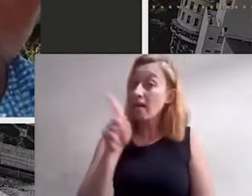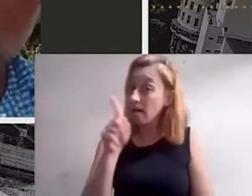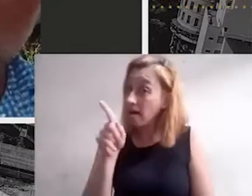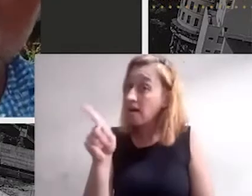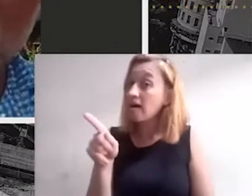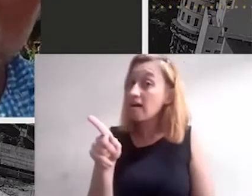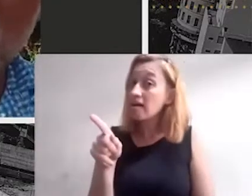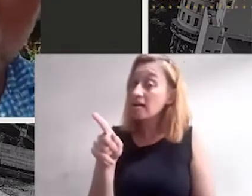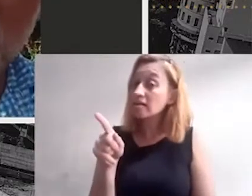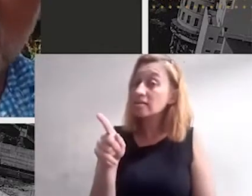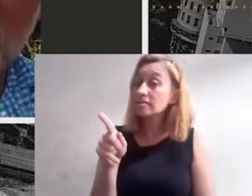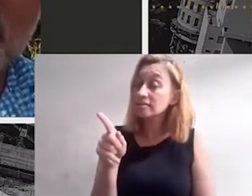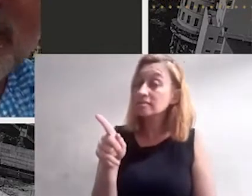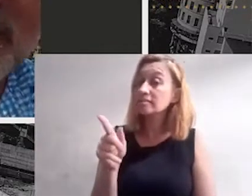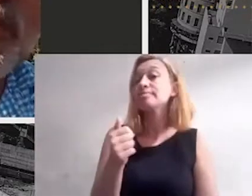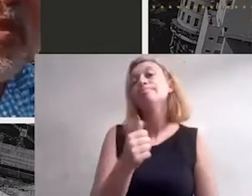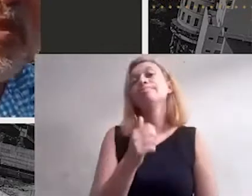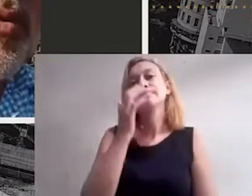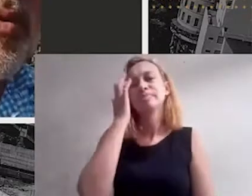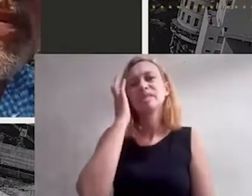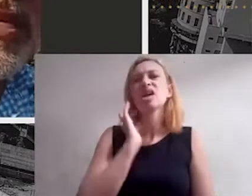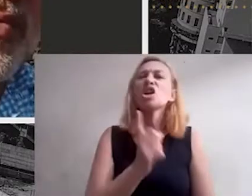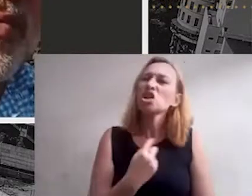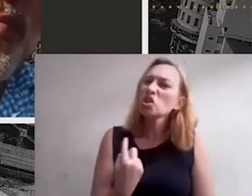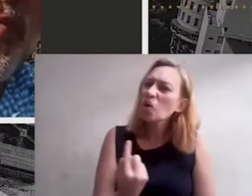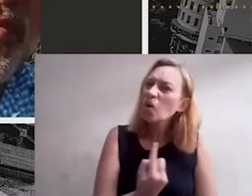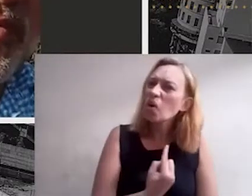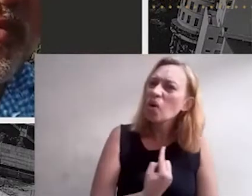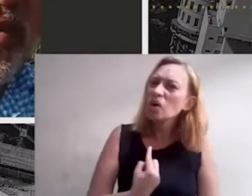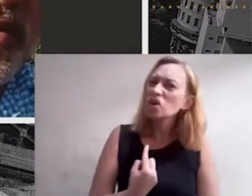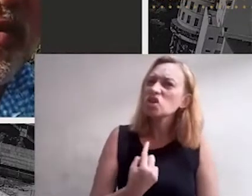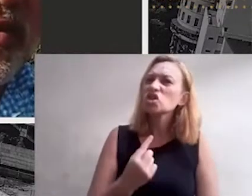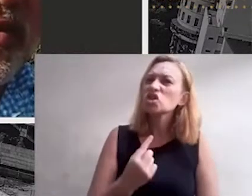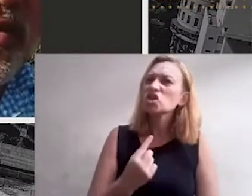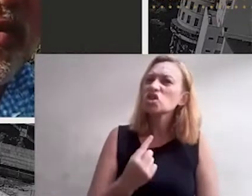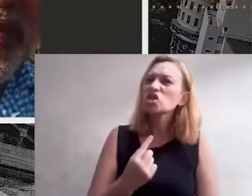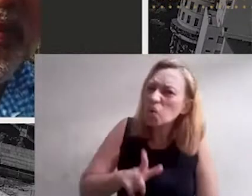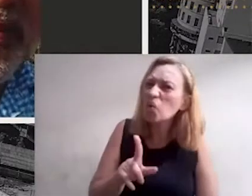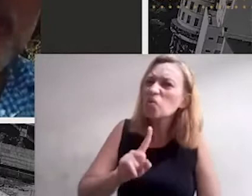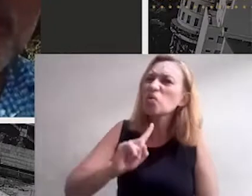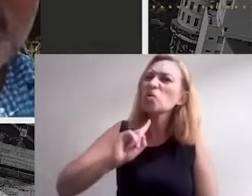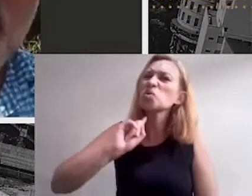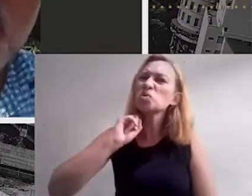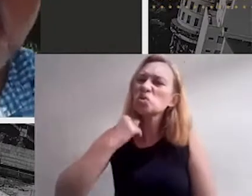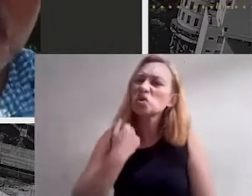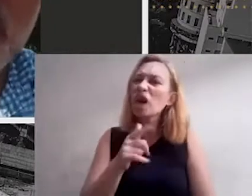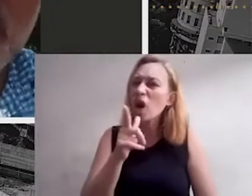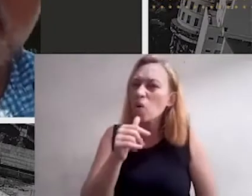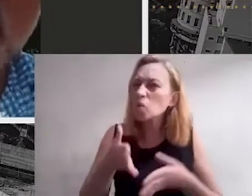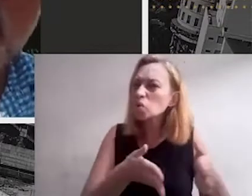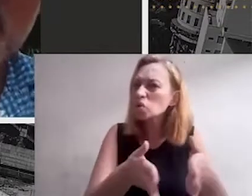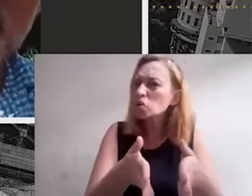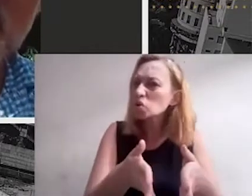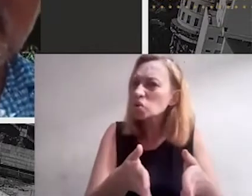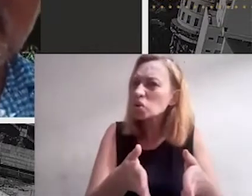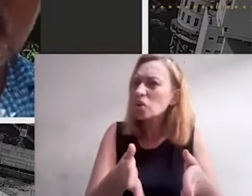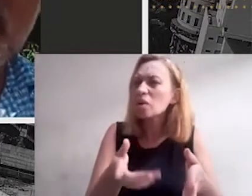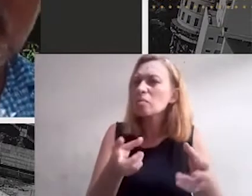todos poluídos. Nós temos que poluir de novo para nos darmos conta que é